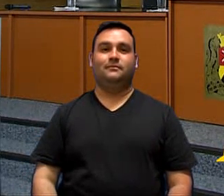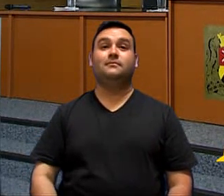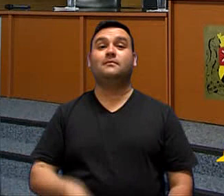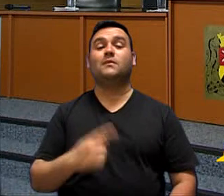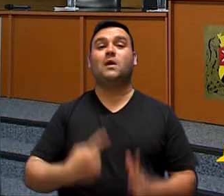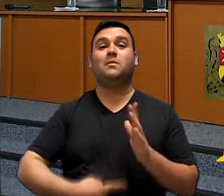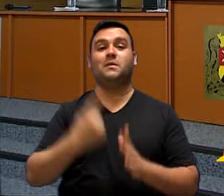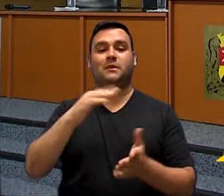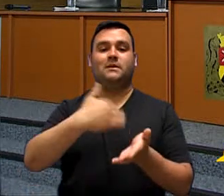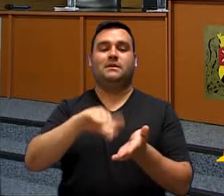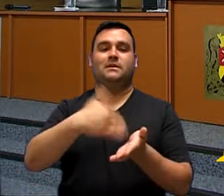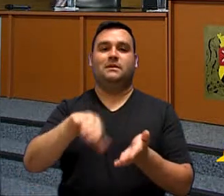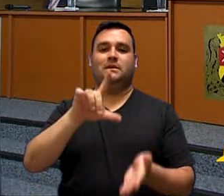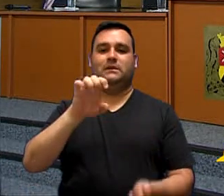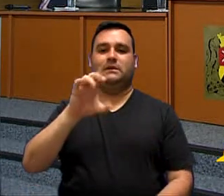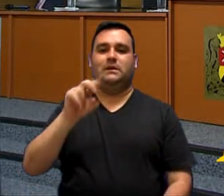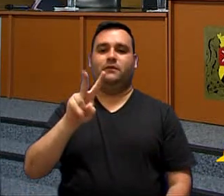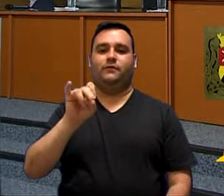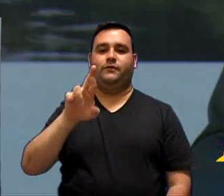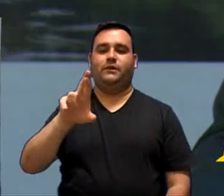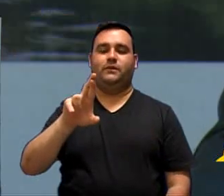do primeiro secretário,